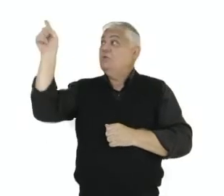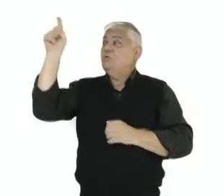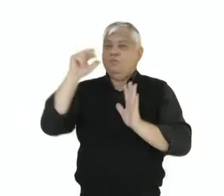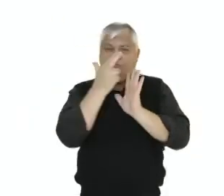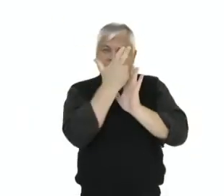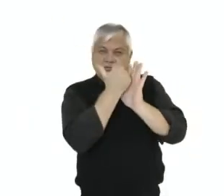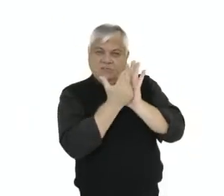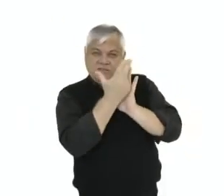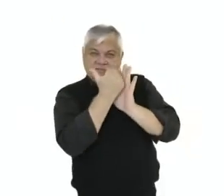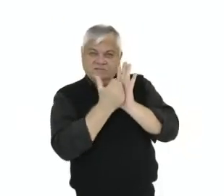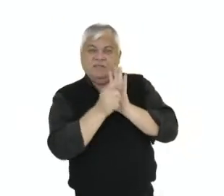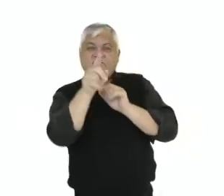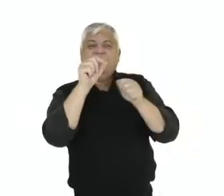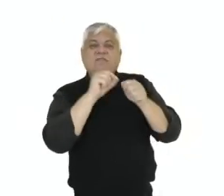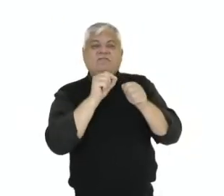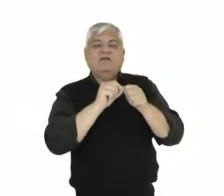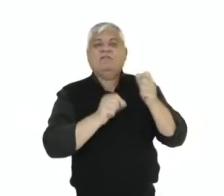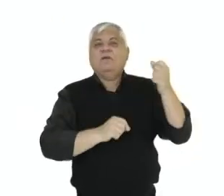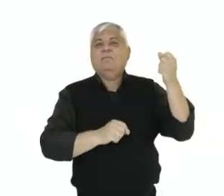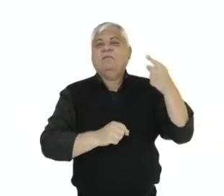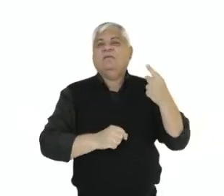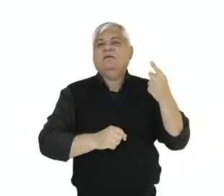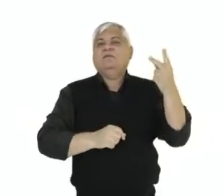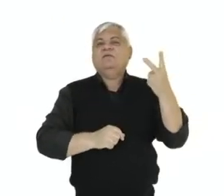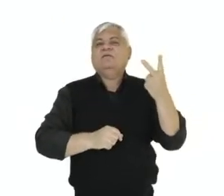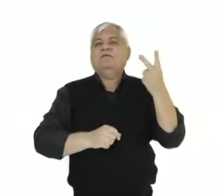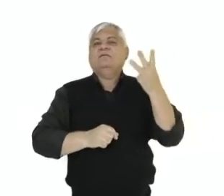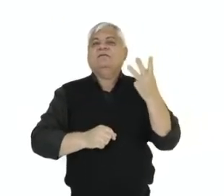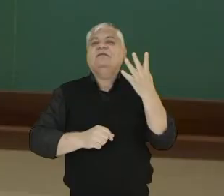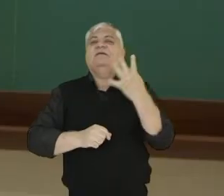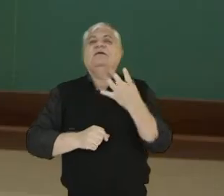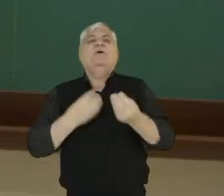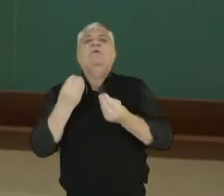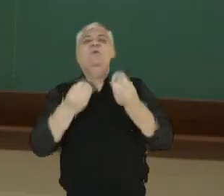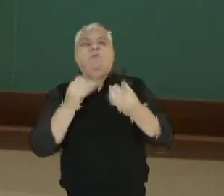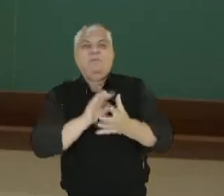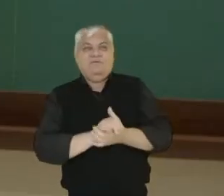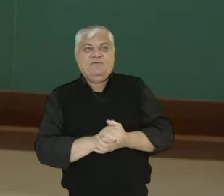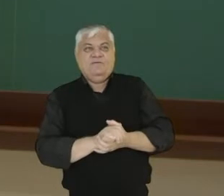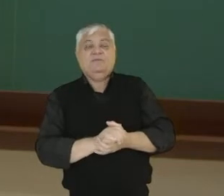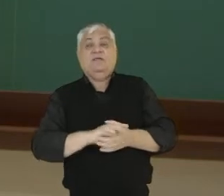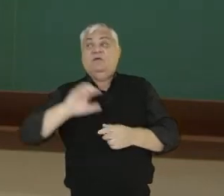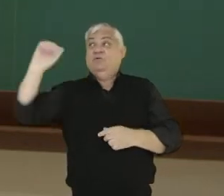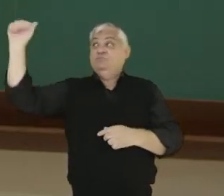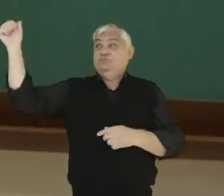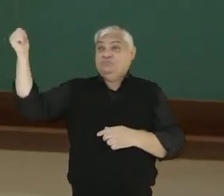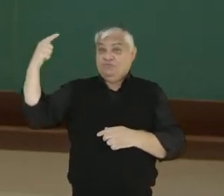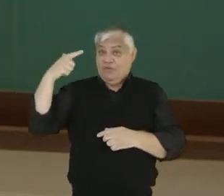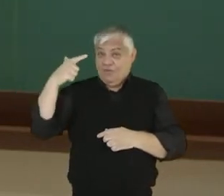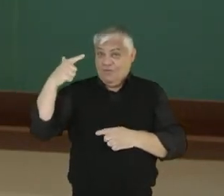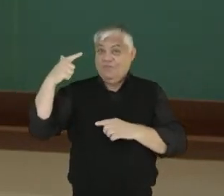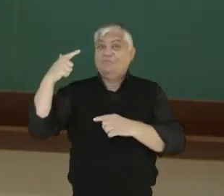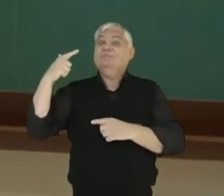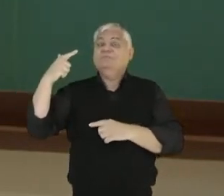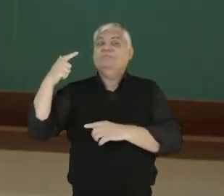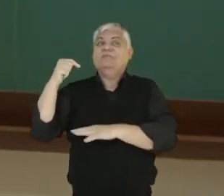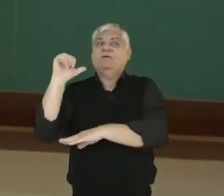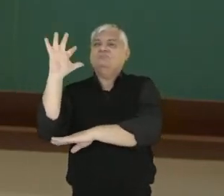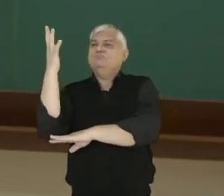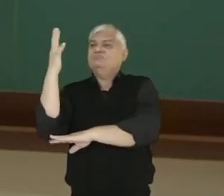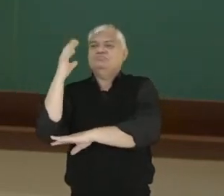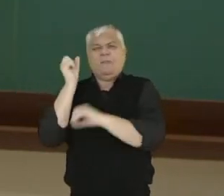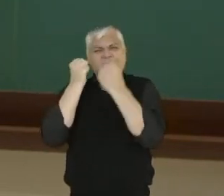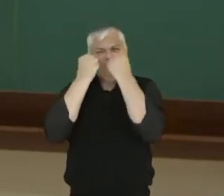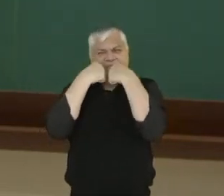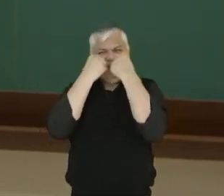construa uma pirâmide. Então, o que você tem aqui? Ó? Eu vou só falar para vocês. Tem o sol, tem parece